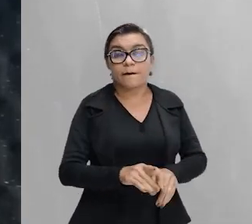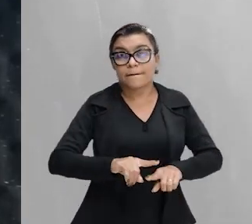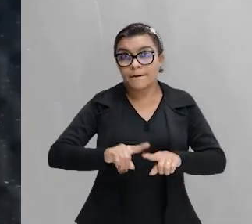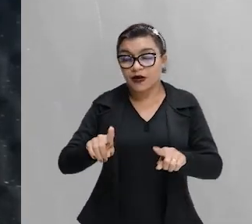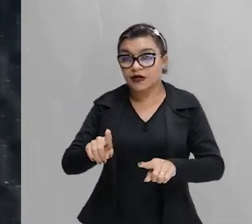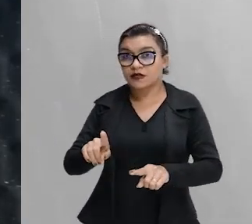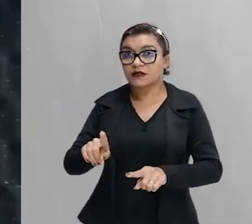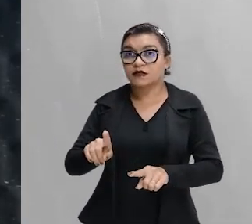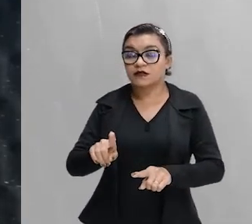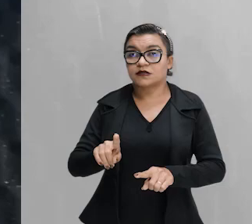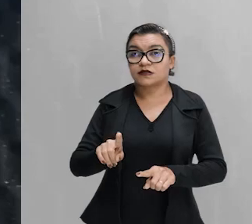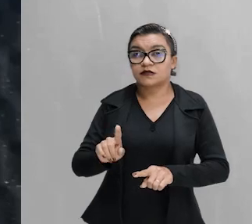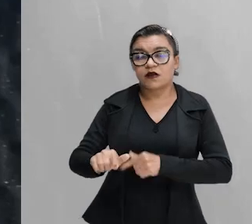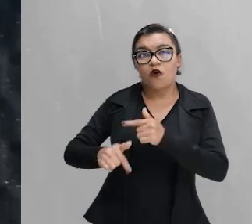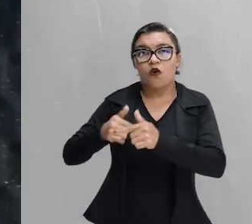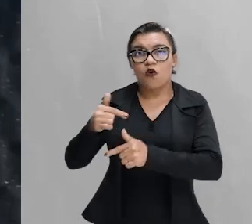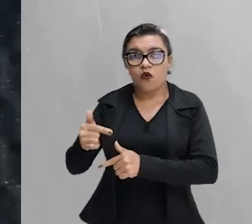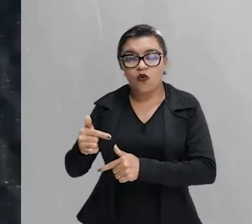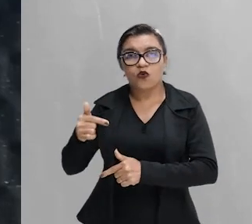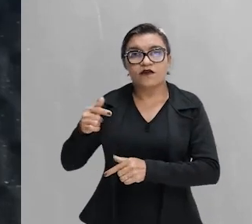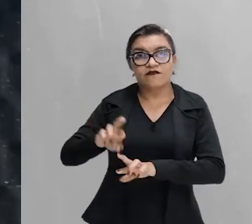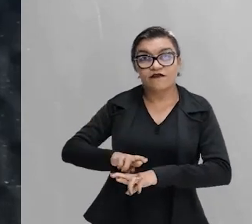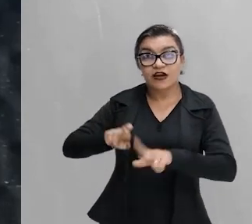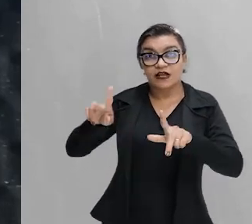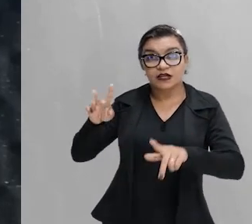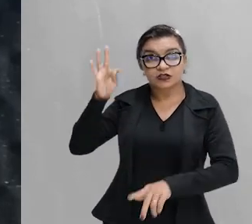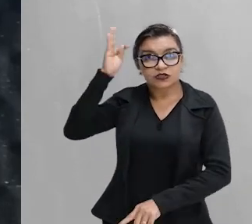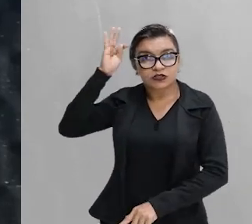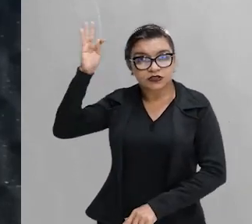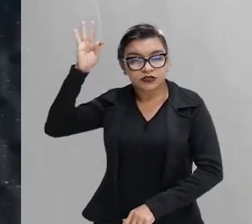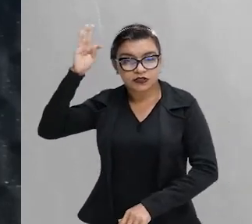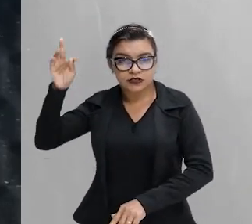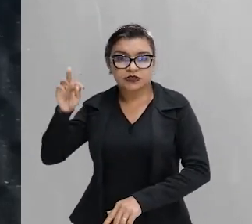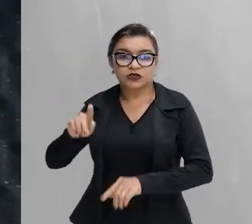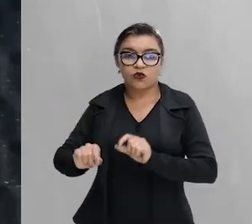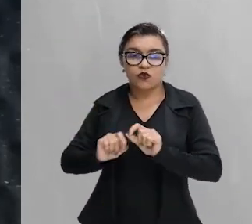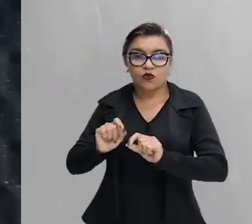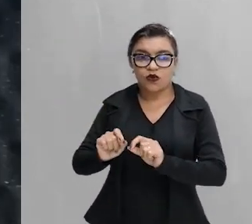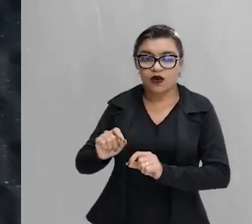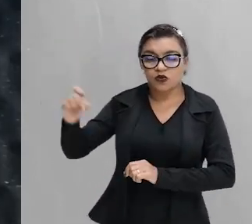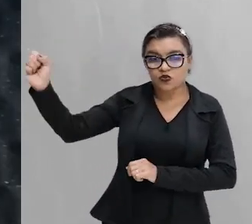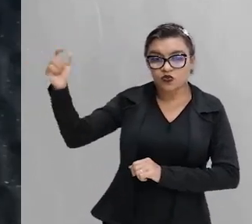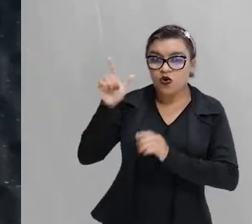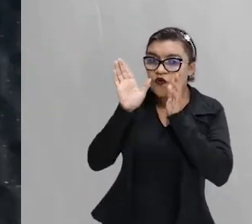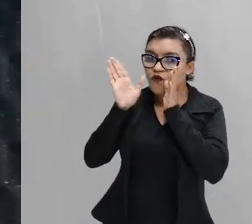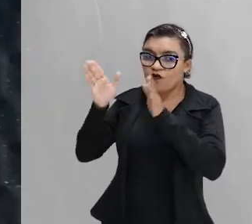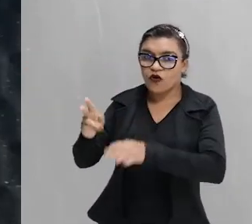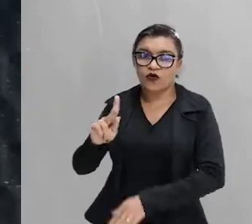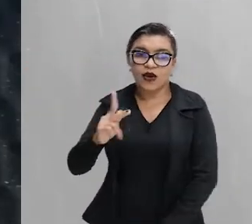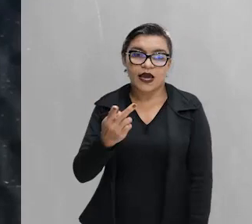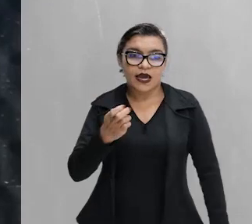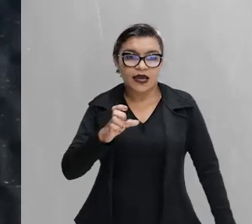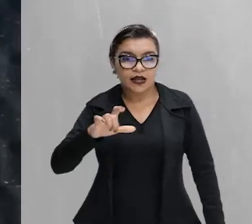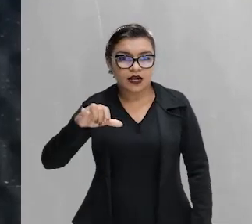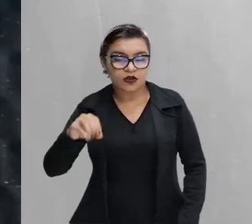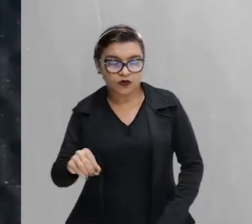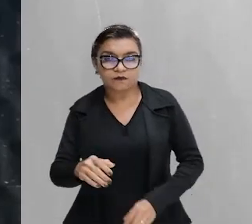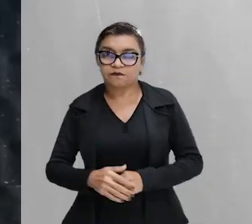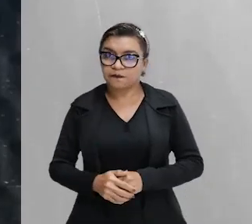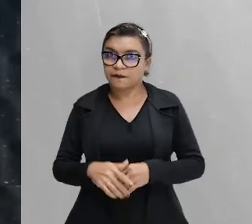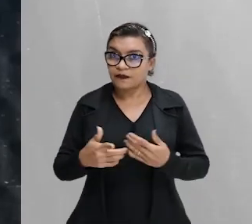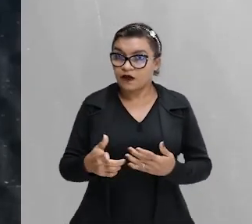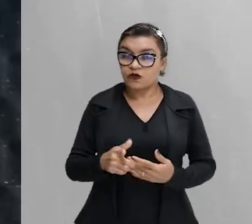pregava a teoria geocêntrica, né, fazendo a etimologia da palavra, geo, terra, centra, né, centrismo, né, de centro,